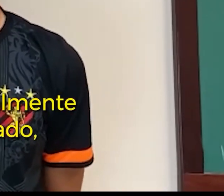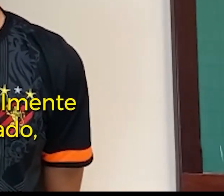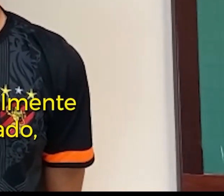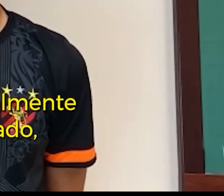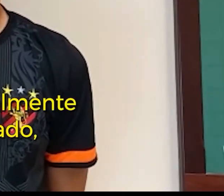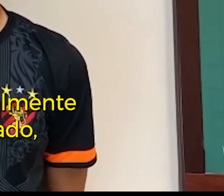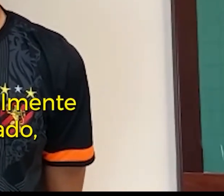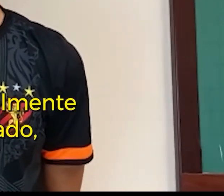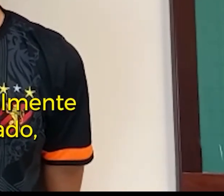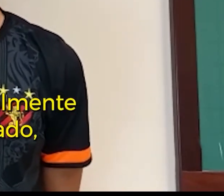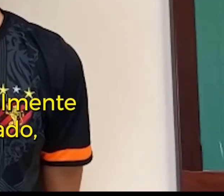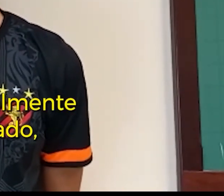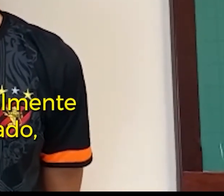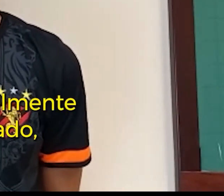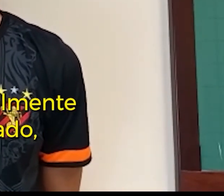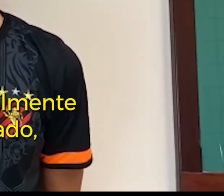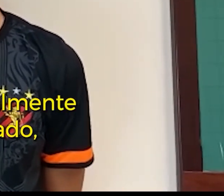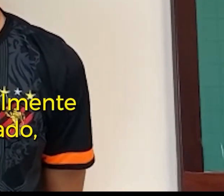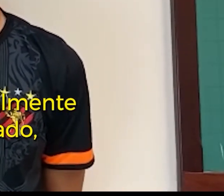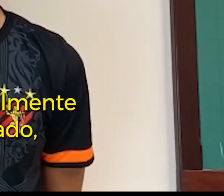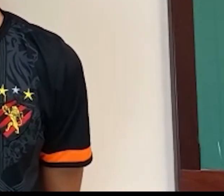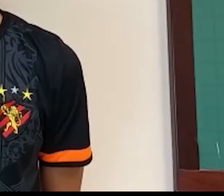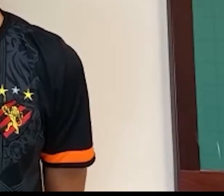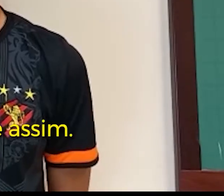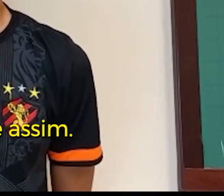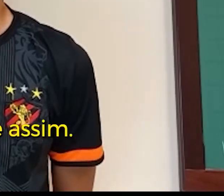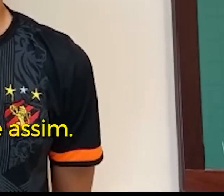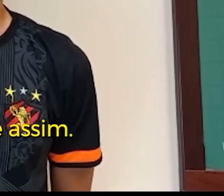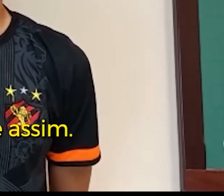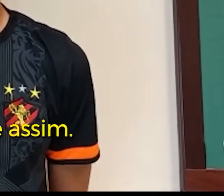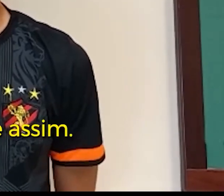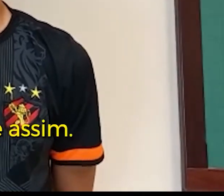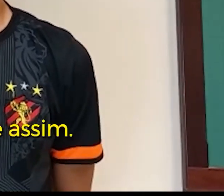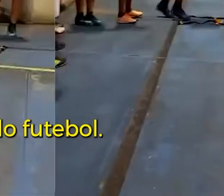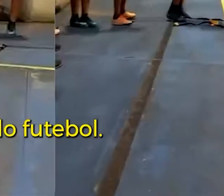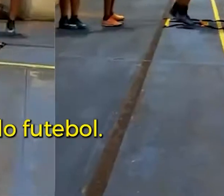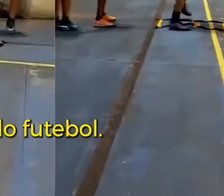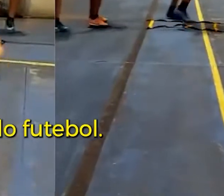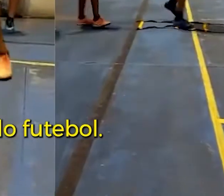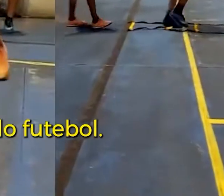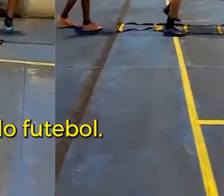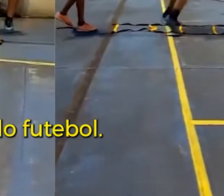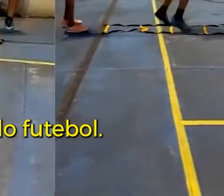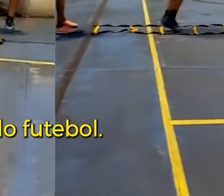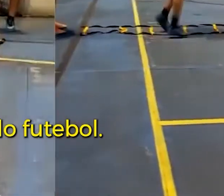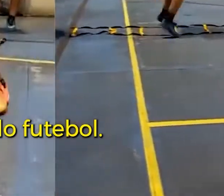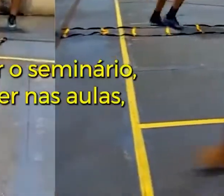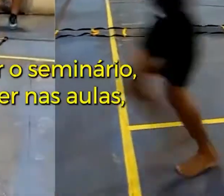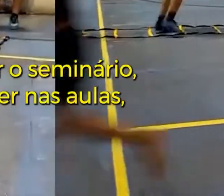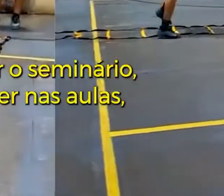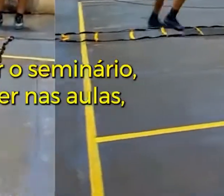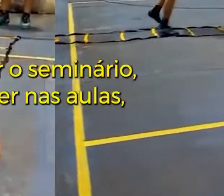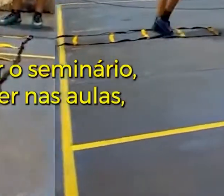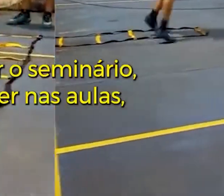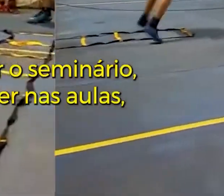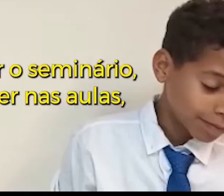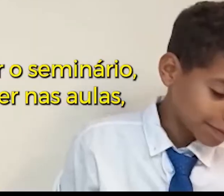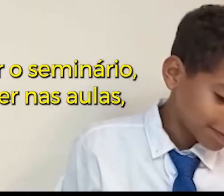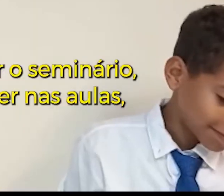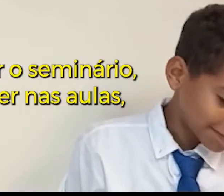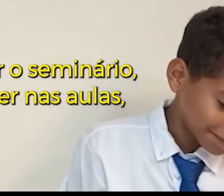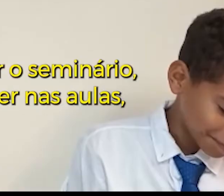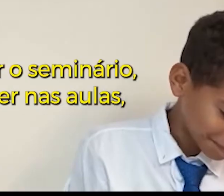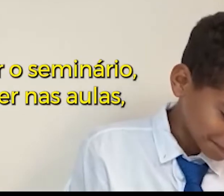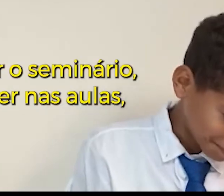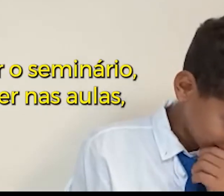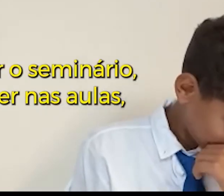Então, quando eu realmente estou preparado, que não está tão distante assim. Antes eu vinha mais pelo futebol, aí comecei a